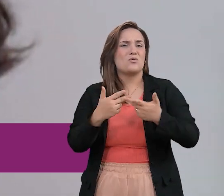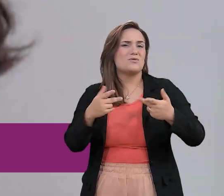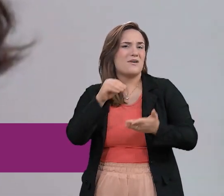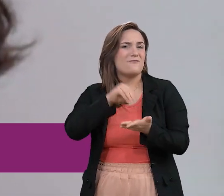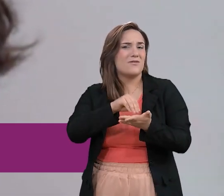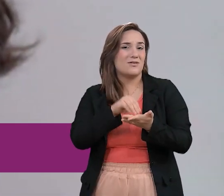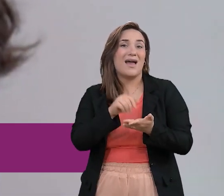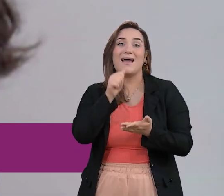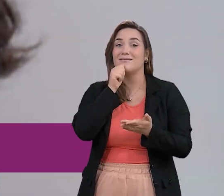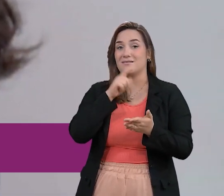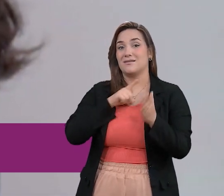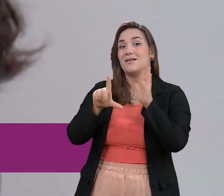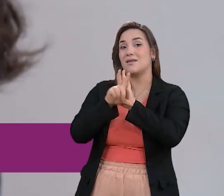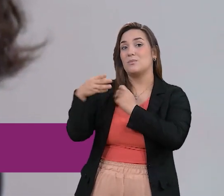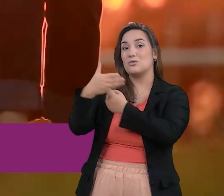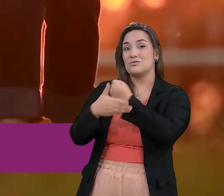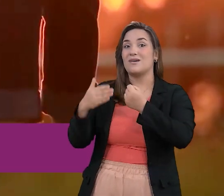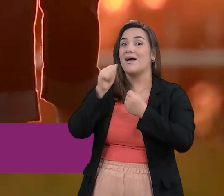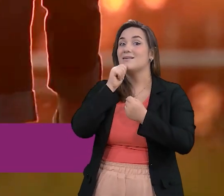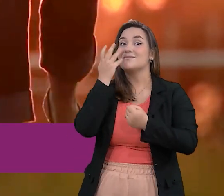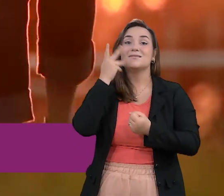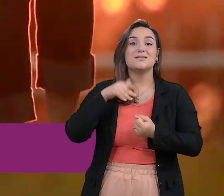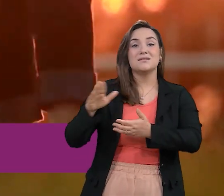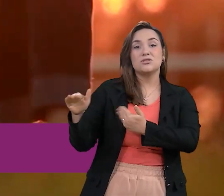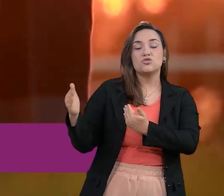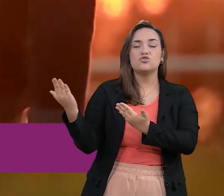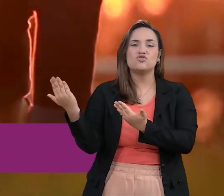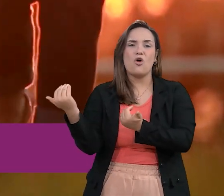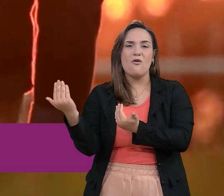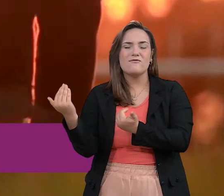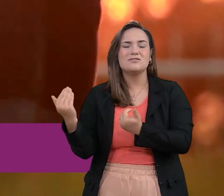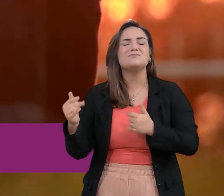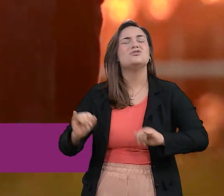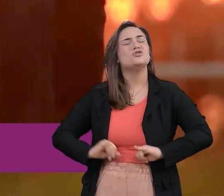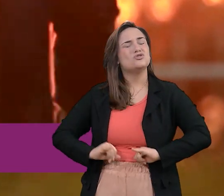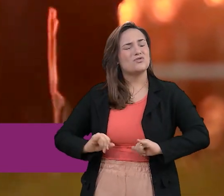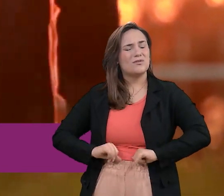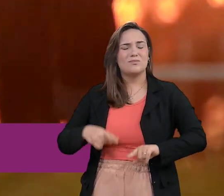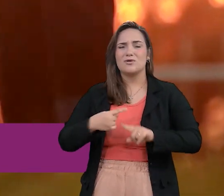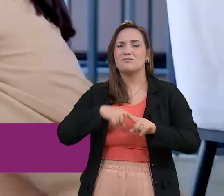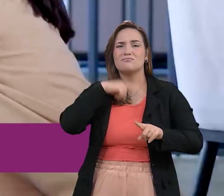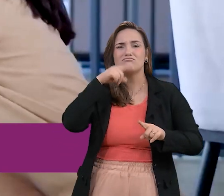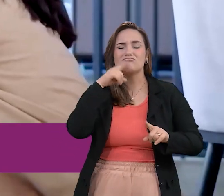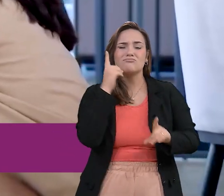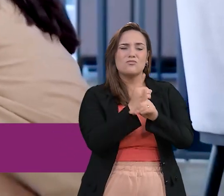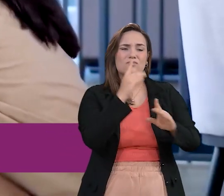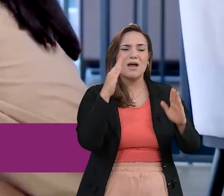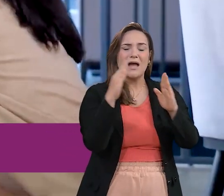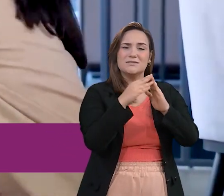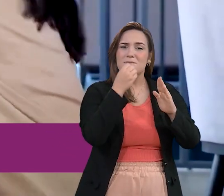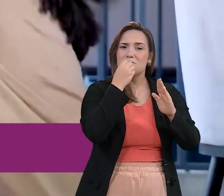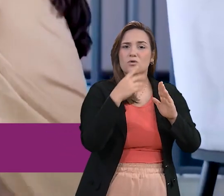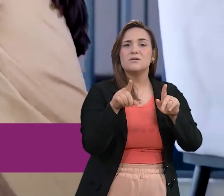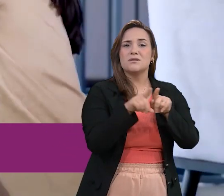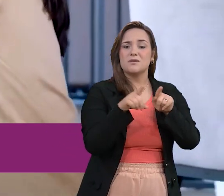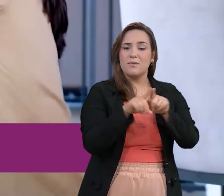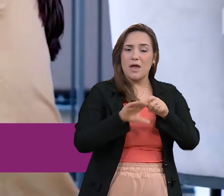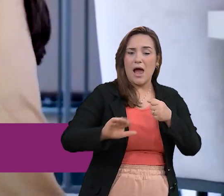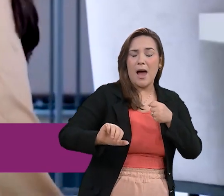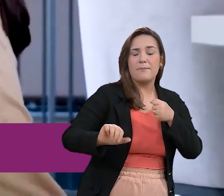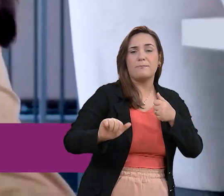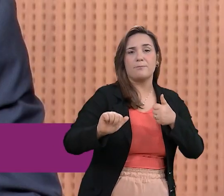proteção muitas crianças e adolescentes ainda enfrentam dificuldades para encontrar um lar estável e o suporte necessário para seu